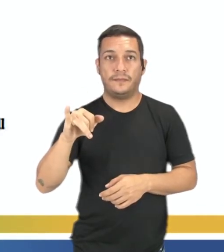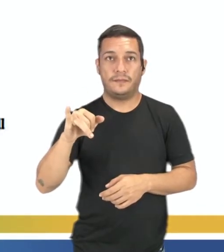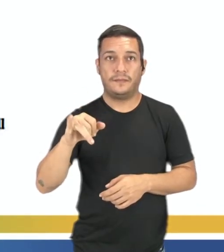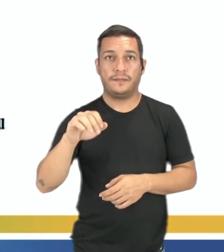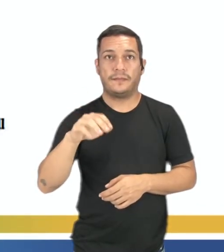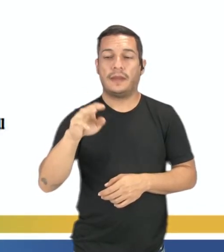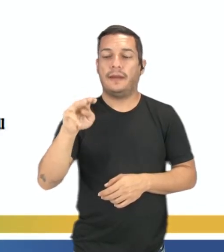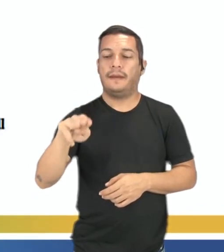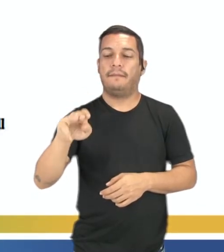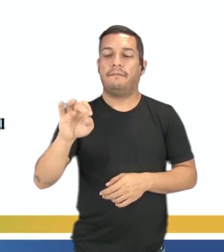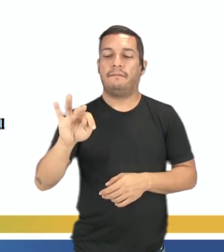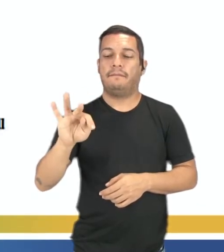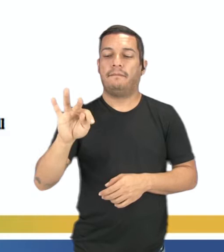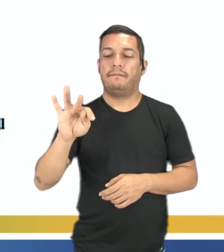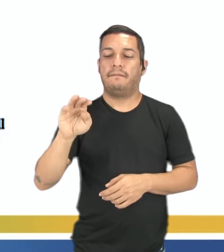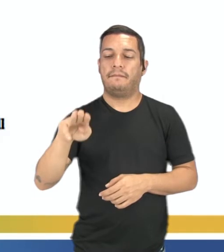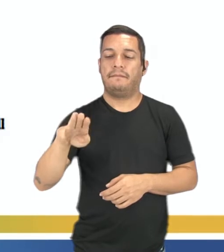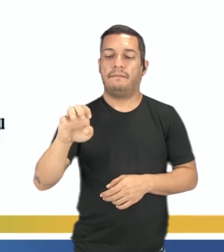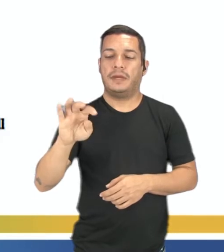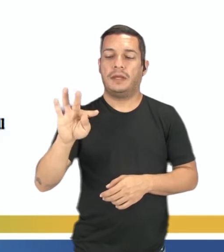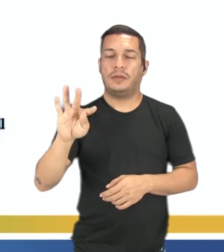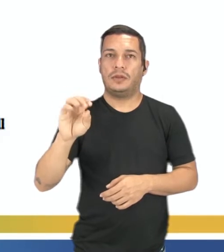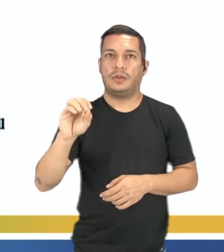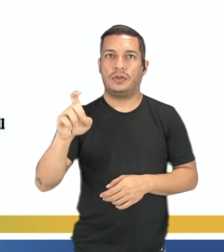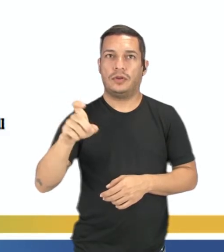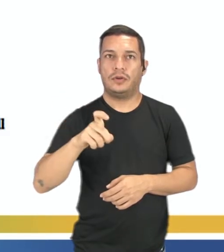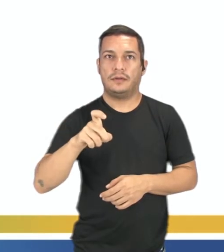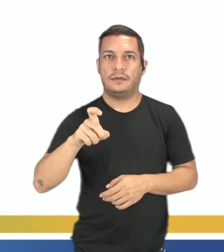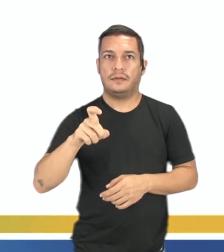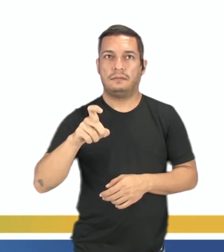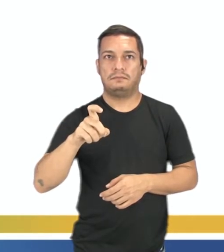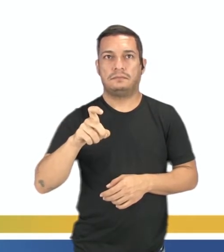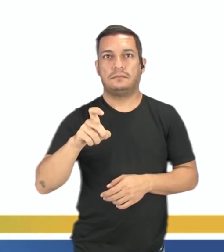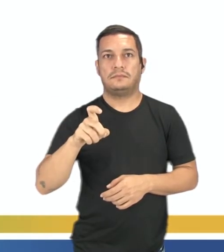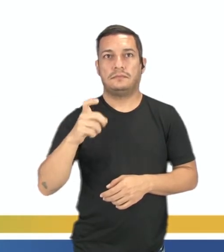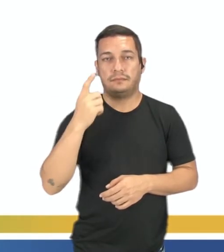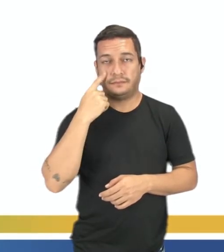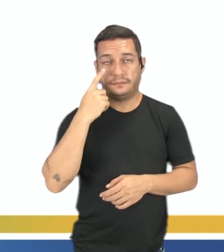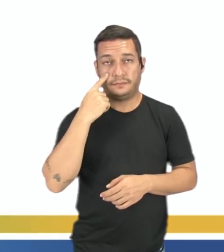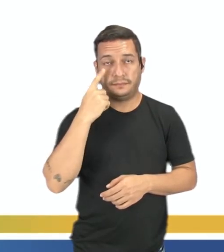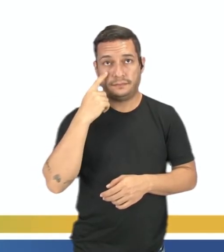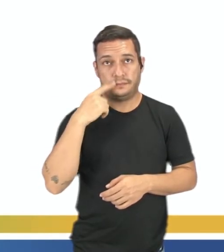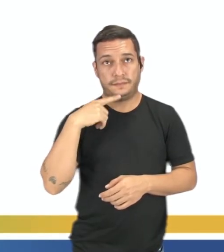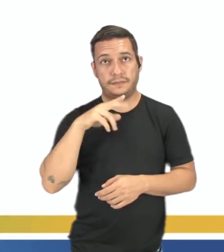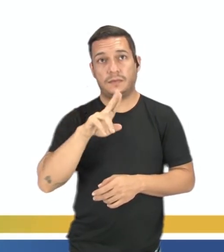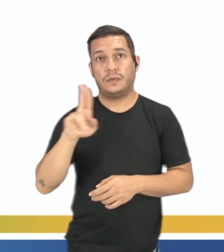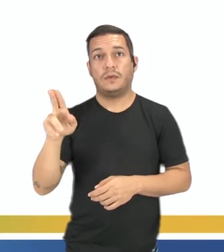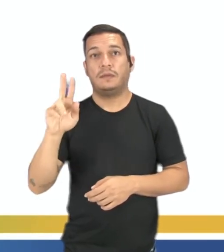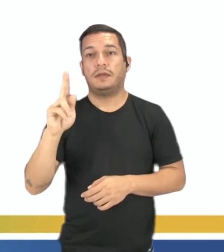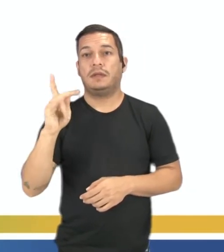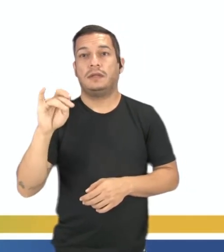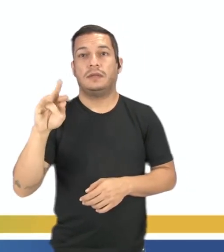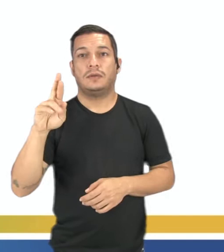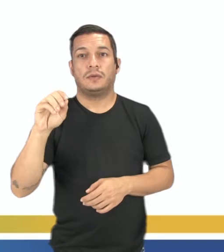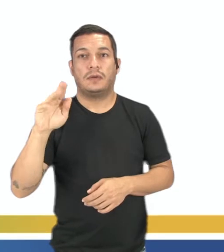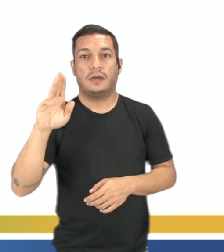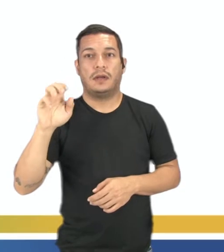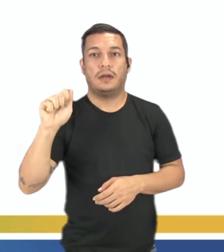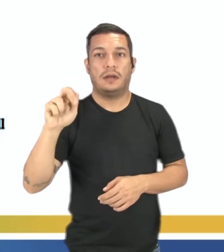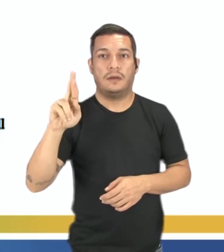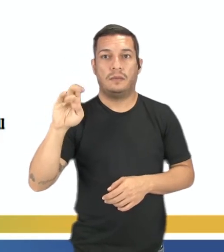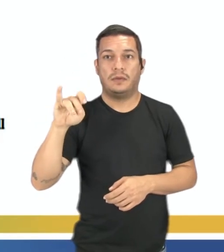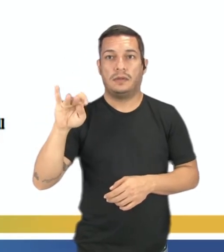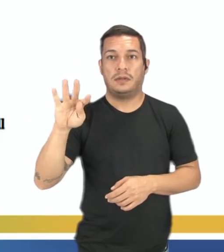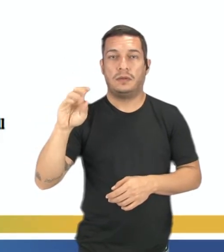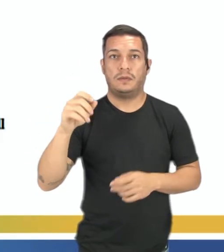isso só então fica metoxi não é isso voltando aqui mais o nome do hidrocarboneto de